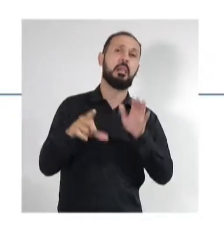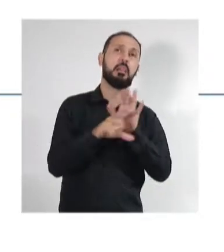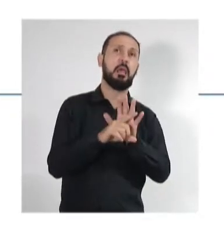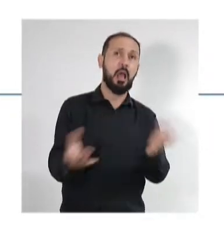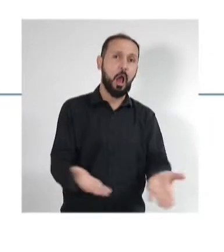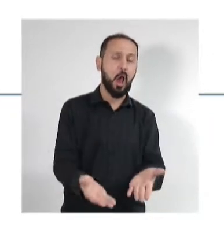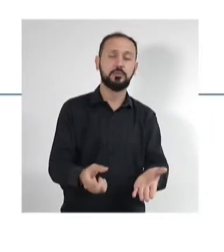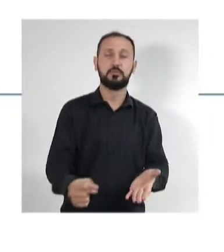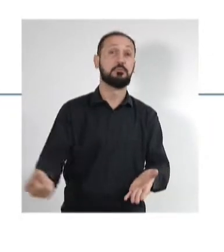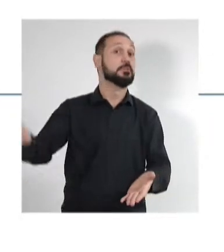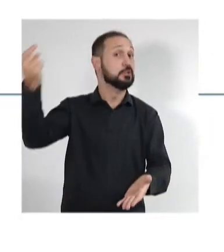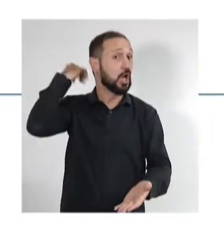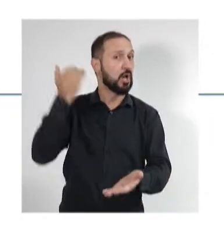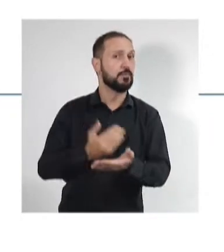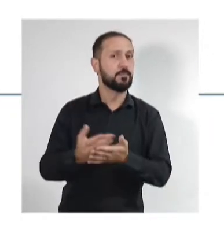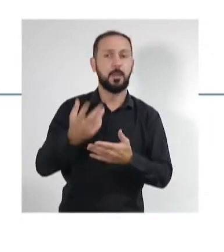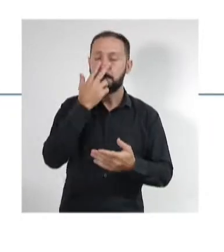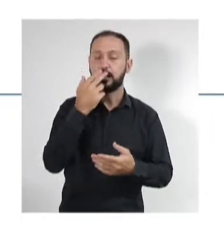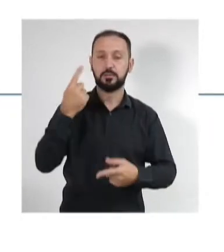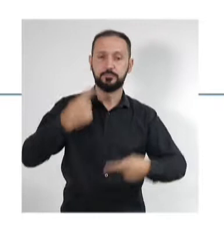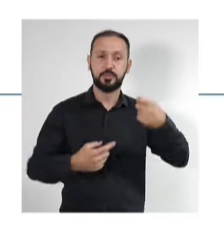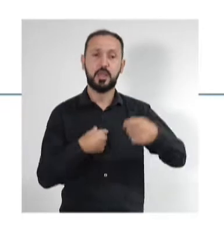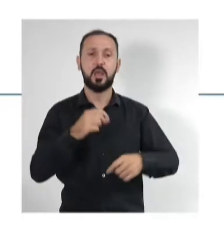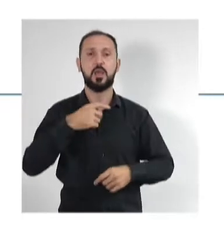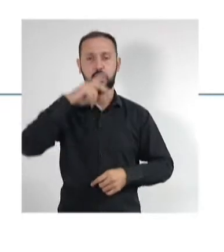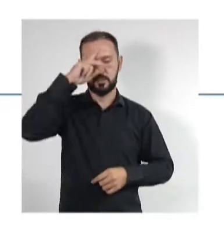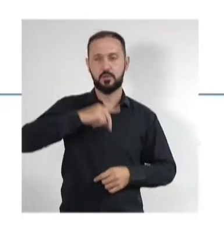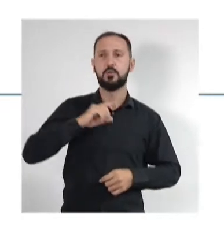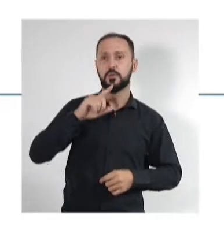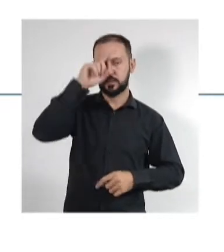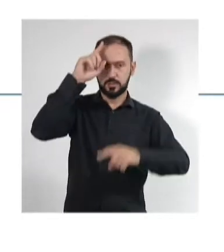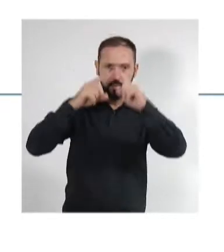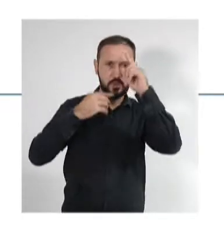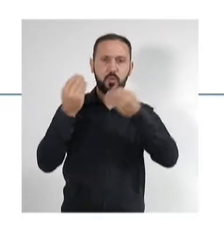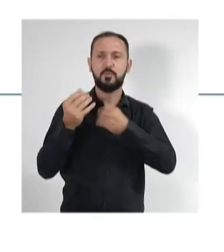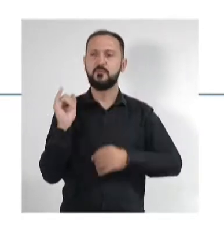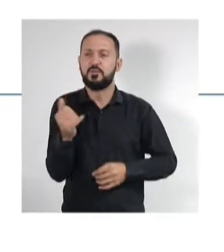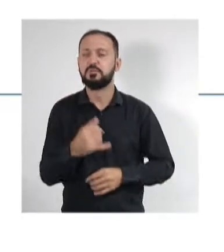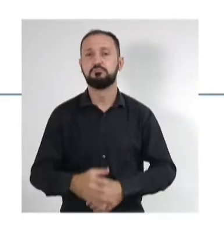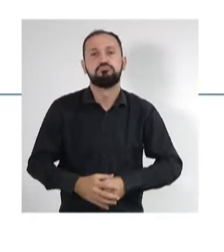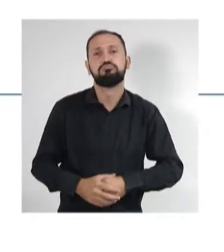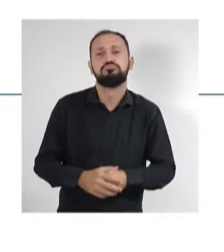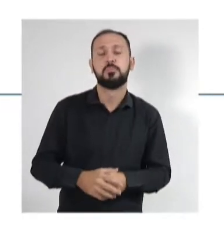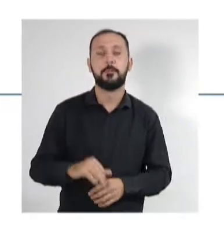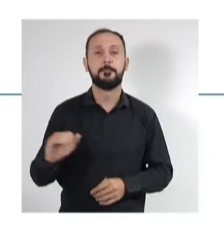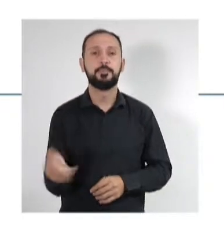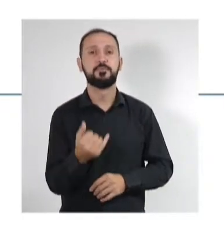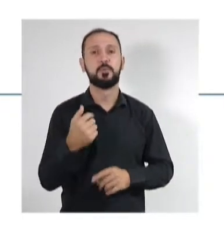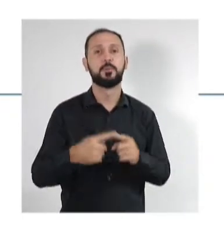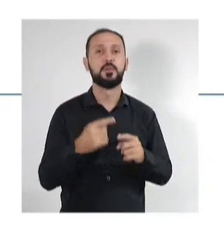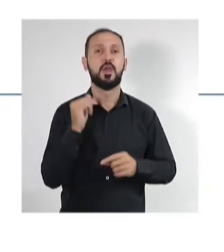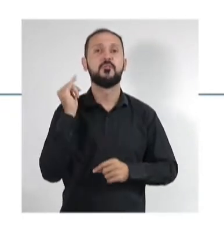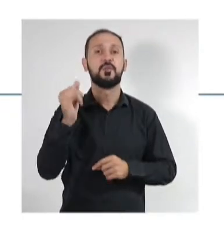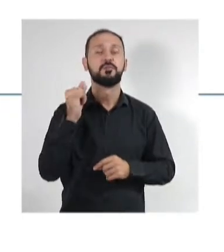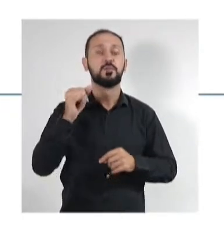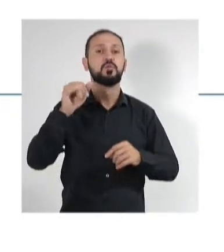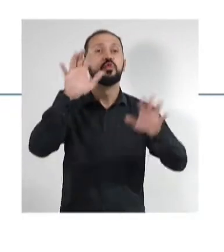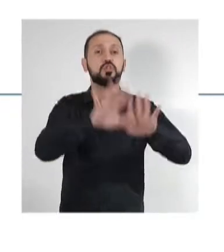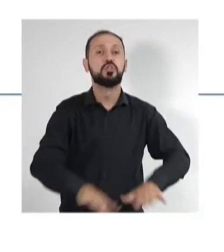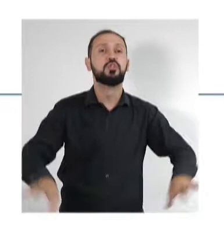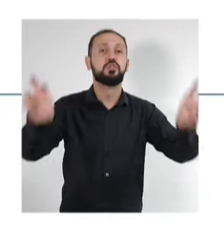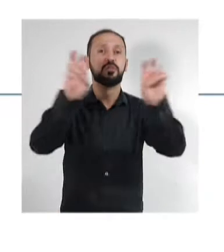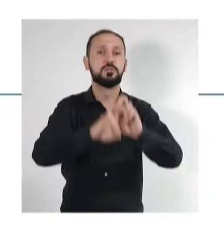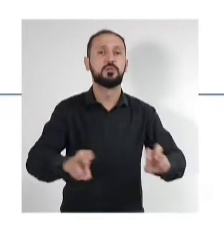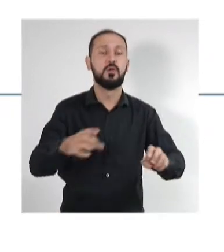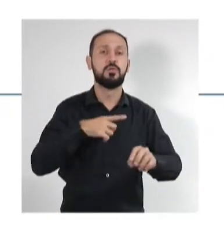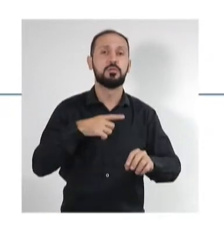nós sabemos, e era basicamente um faroeste, cada um faz o que quiser, ninguém sabe o que o dado é de que ninguém. Na verdade, as informações no ambiente digital elas não